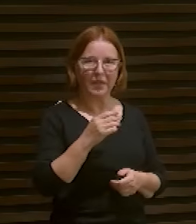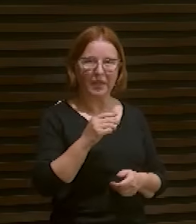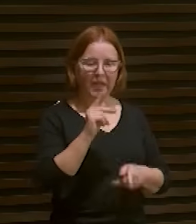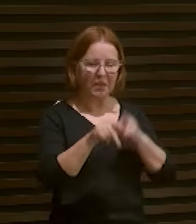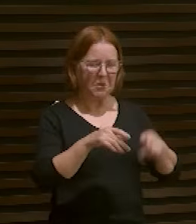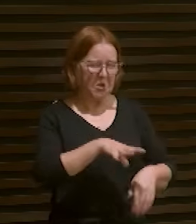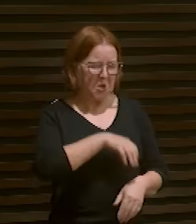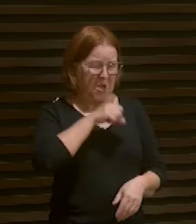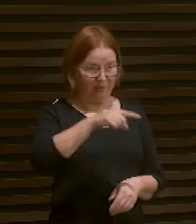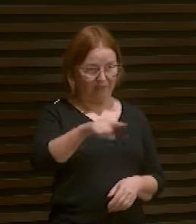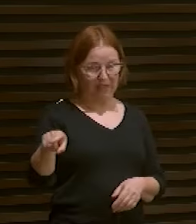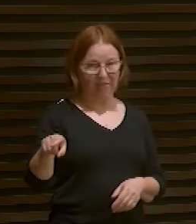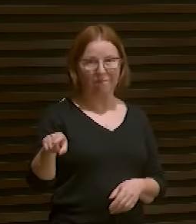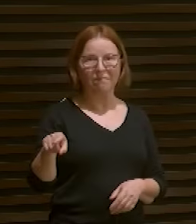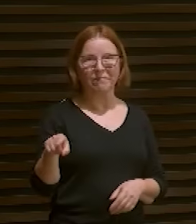odeiam.